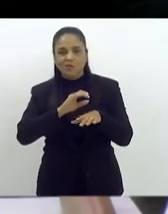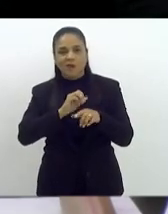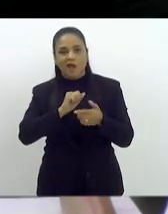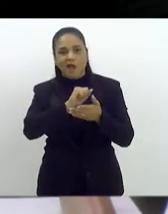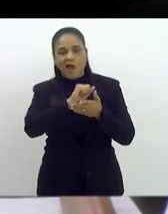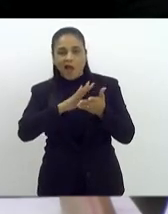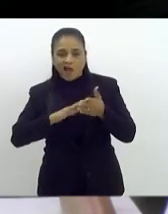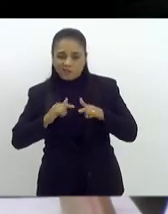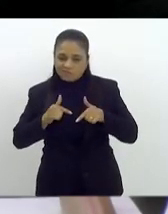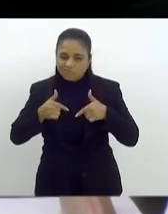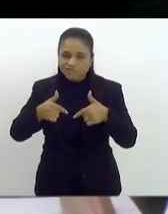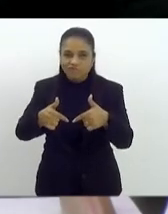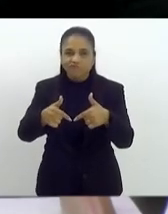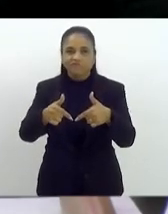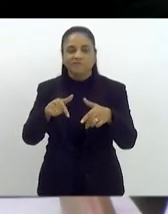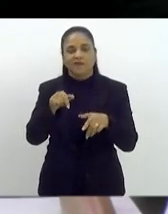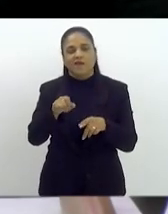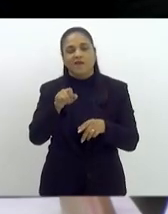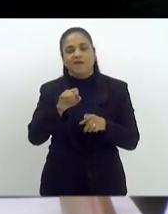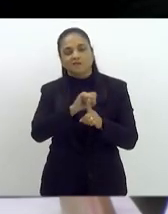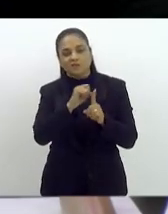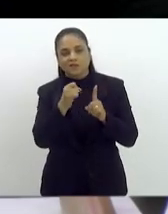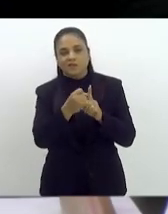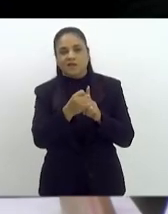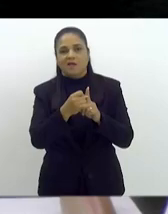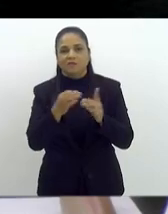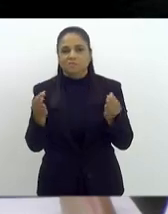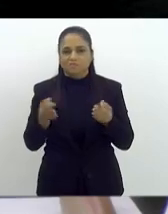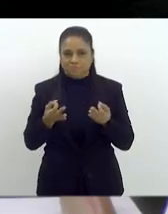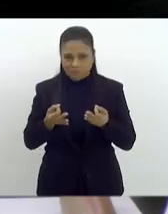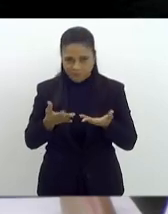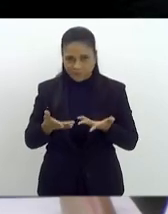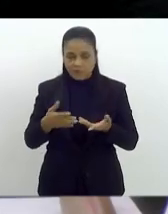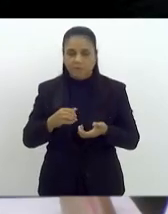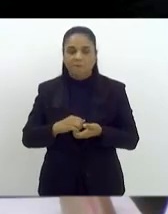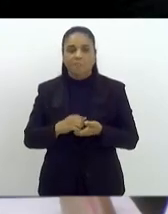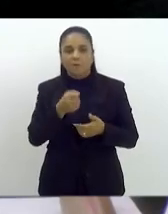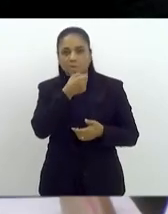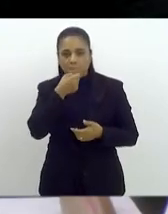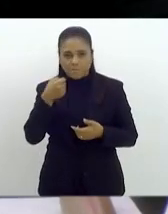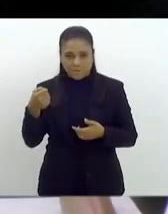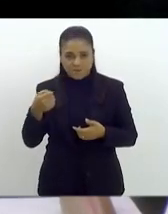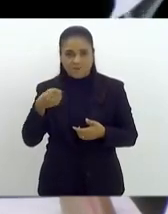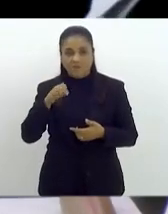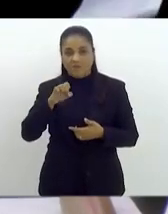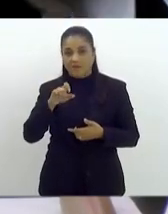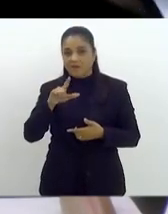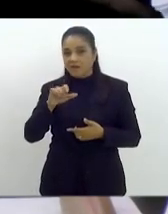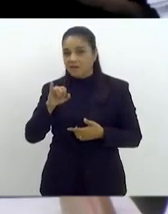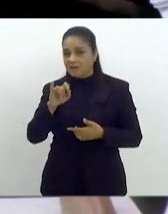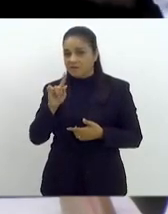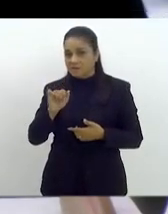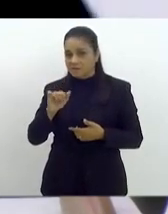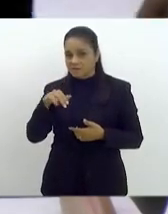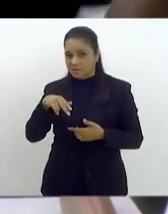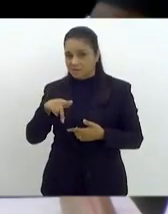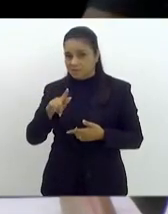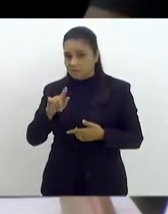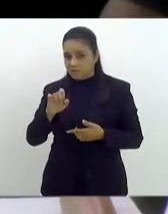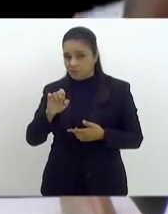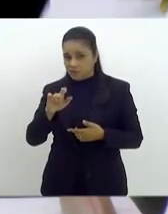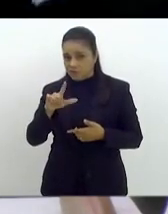prestar esse serviço à sociedade então vou passar para a palavra a Dra Elisângela que vai falar Mais especificamente dos